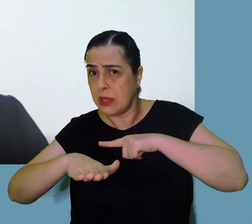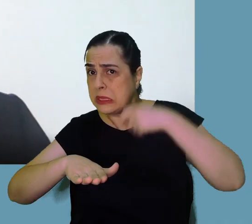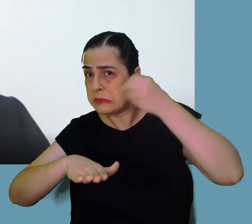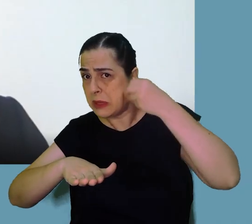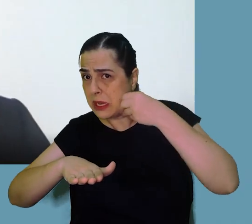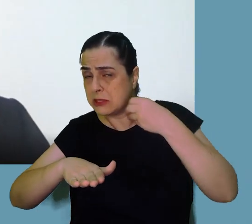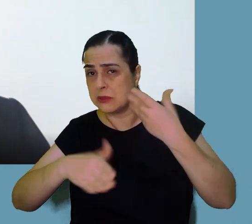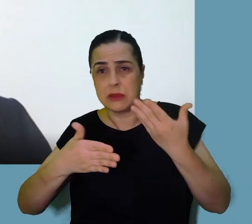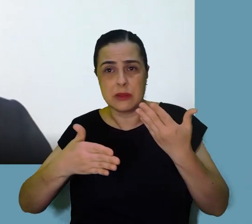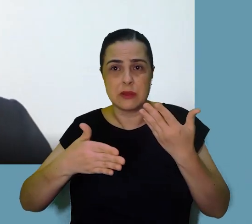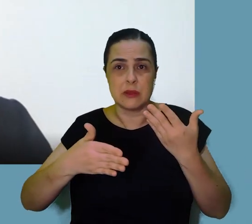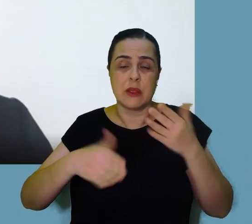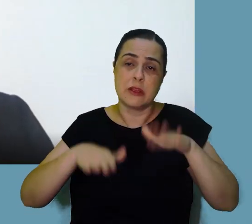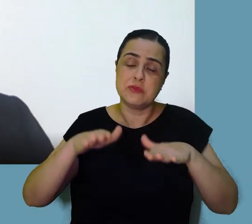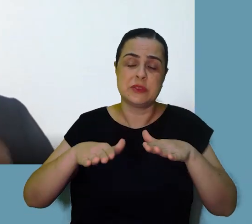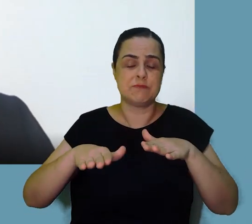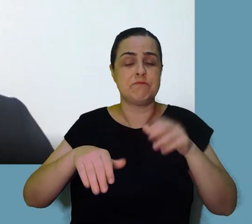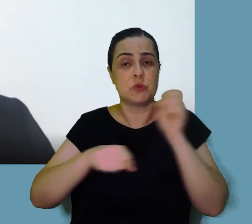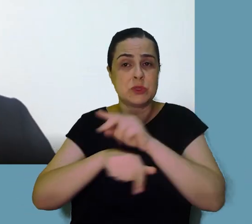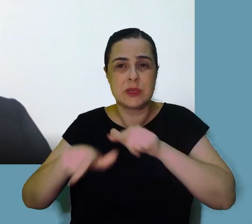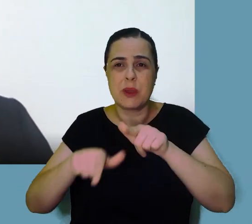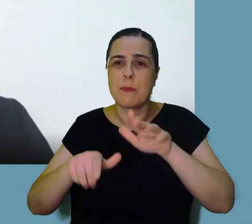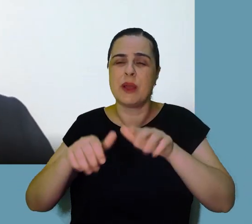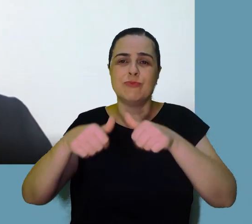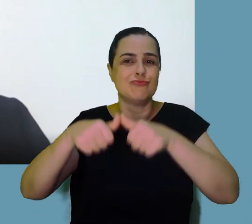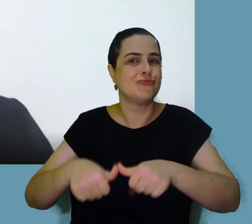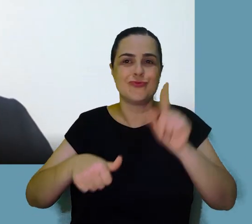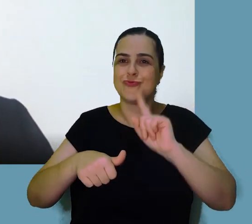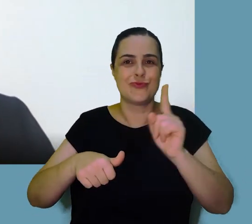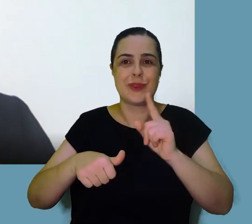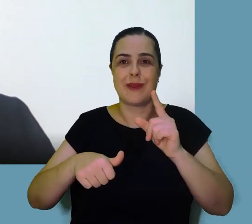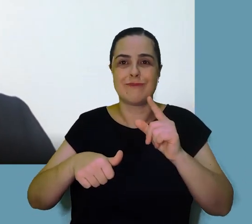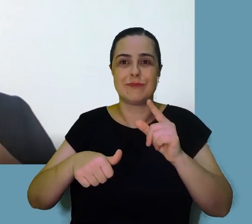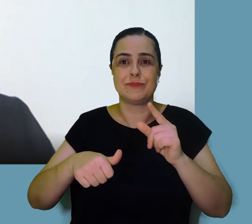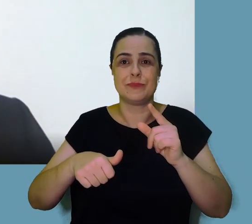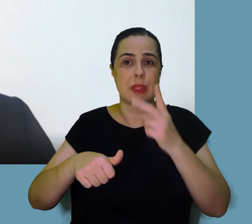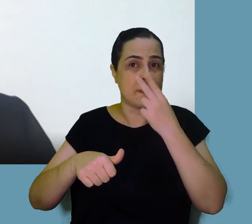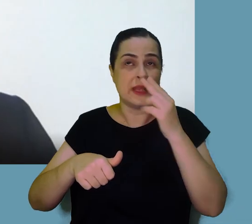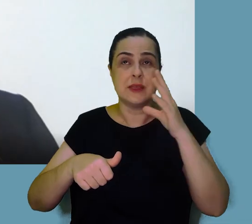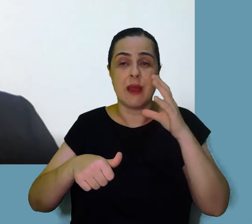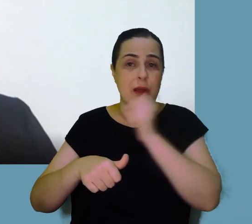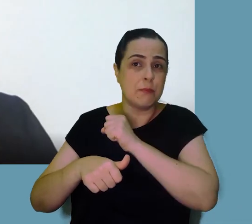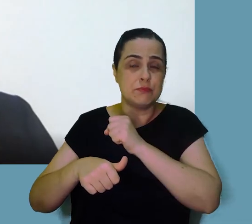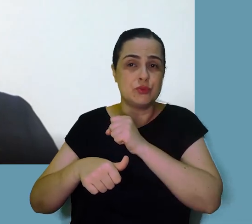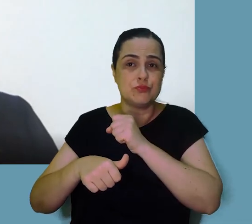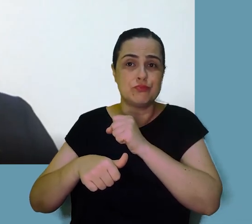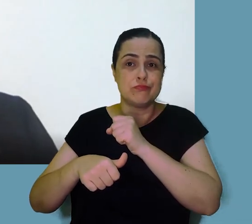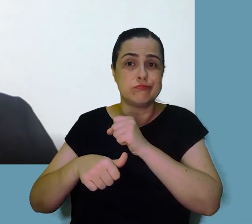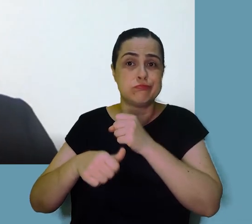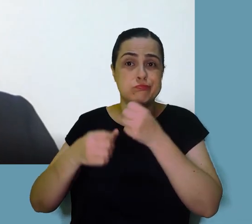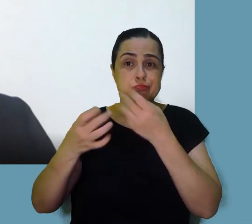trabalhos formais, não ficaram muito tempo, exatamente por esse não pertencimento. E até mesmo